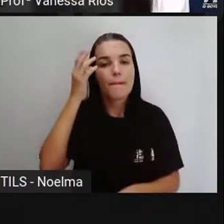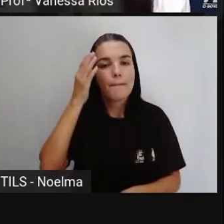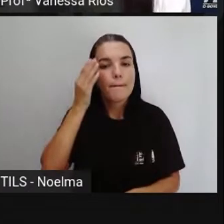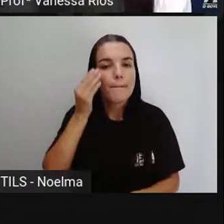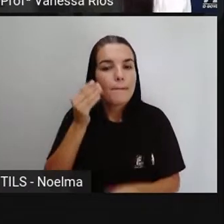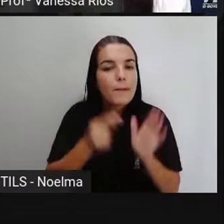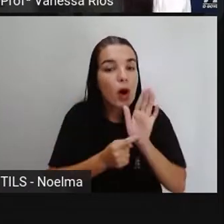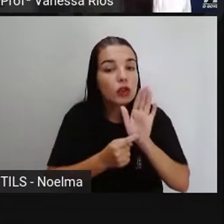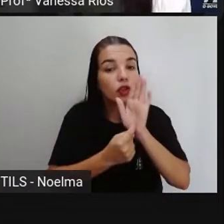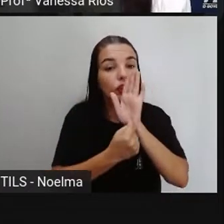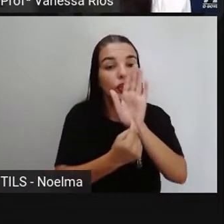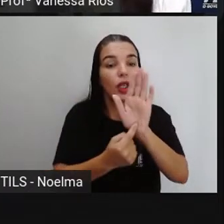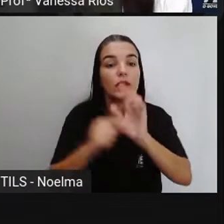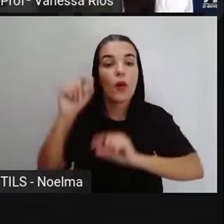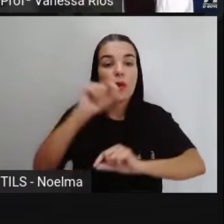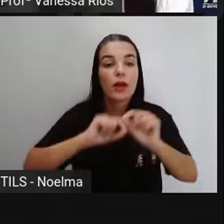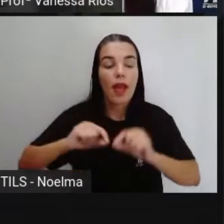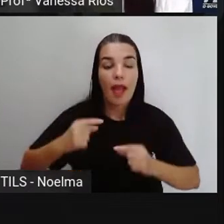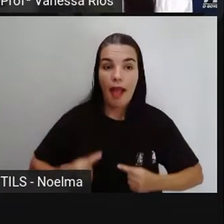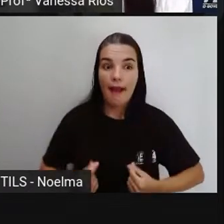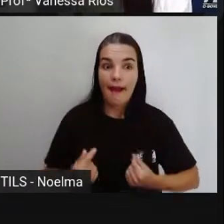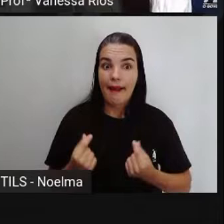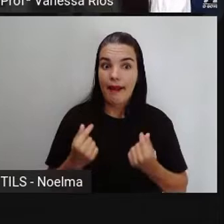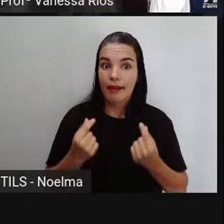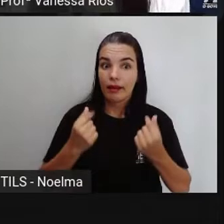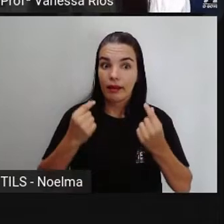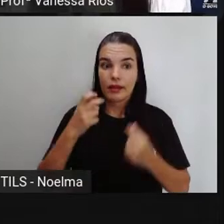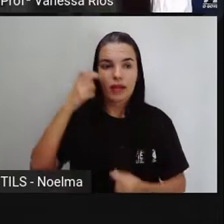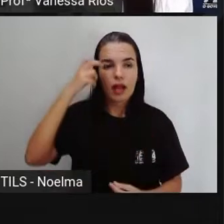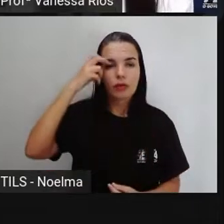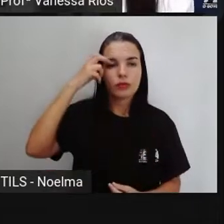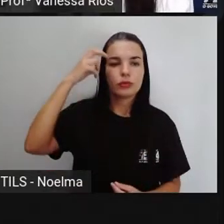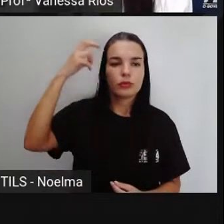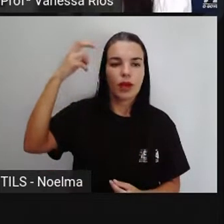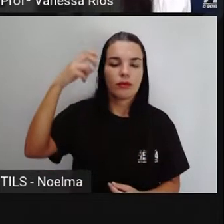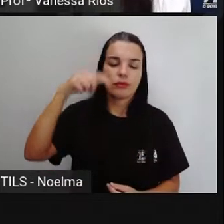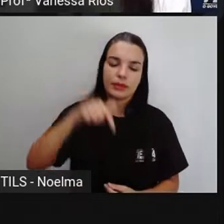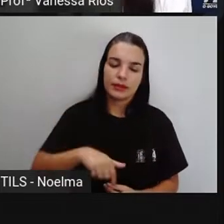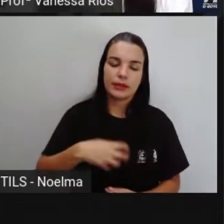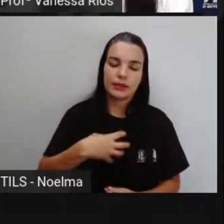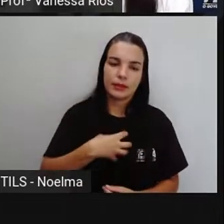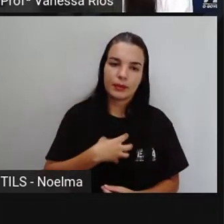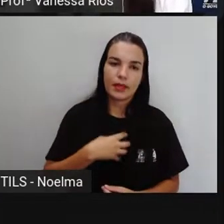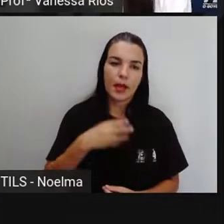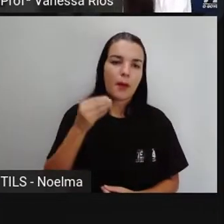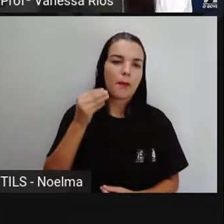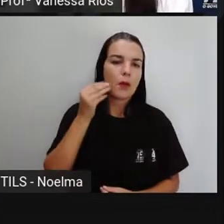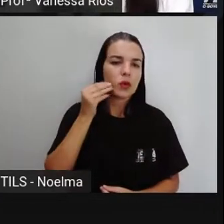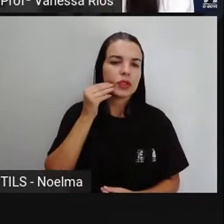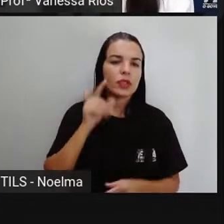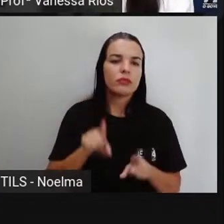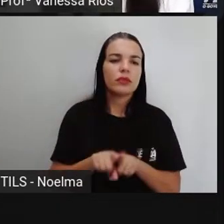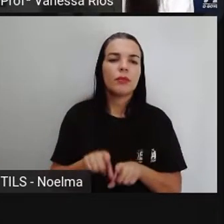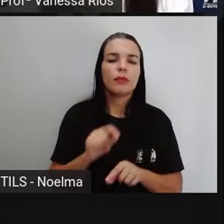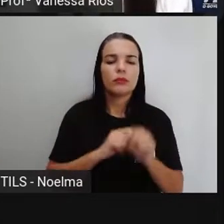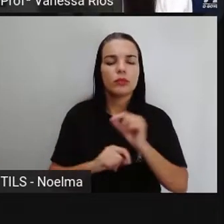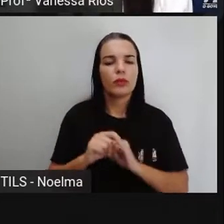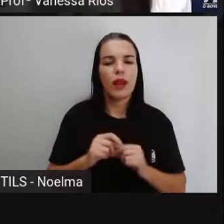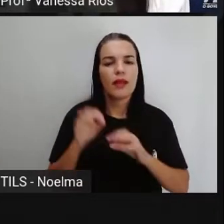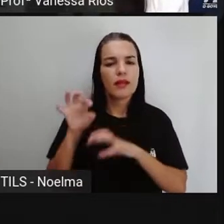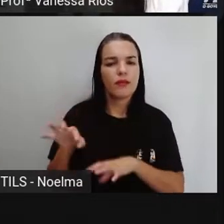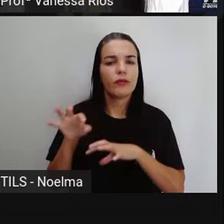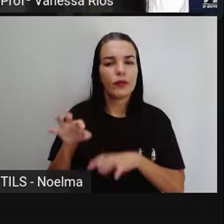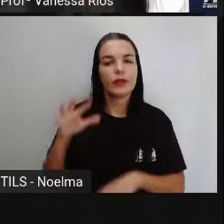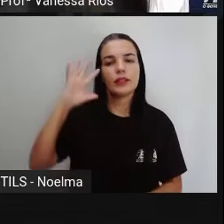cultural por esse aspecto da cultura que é a música, mostrando também aí as influências,